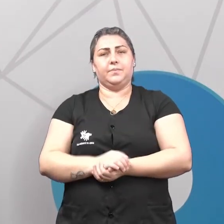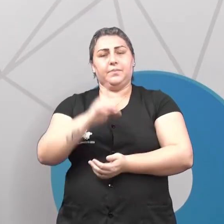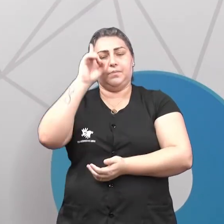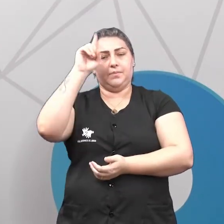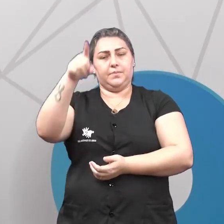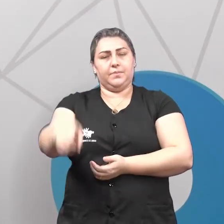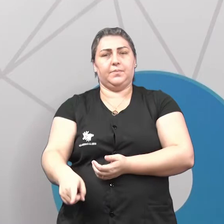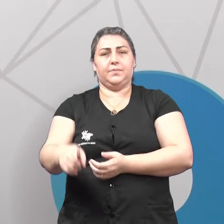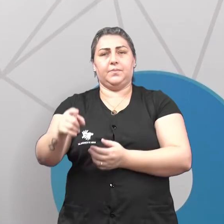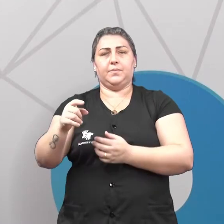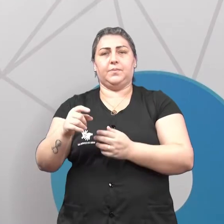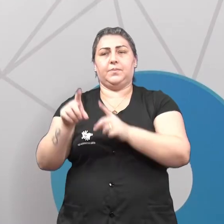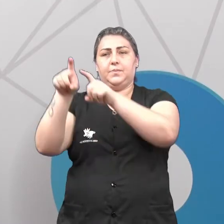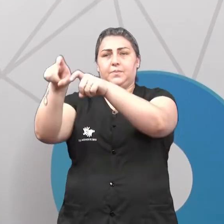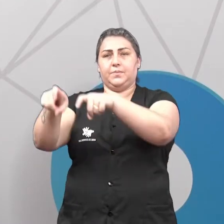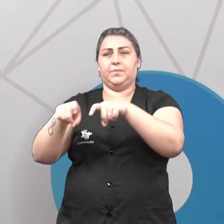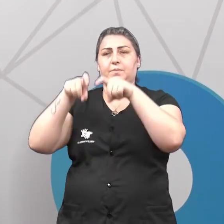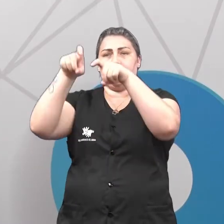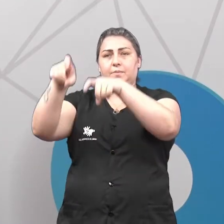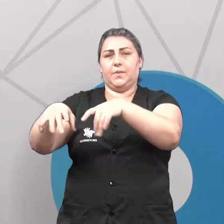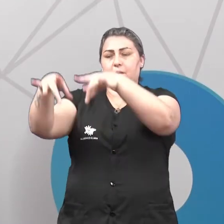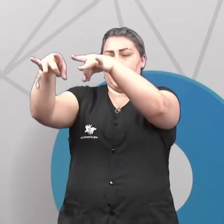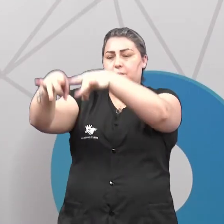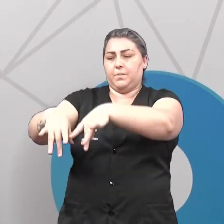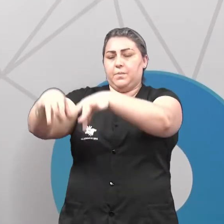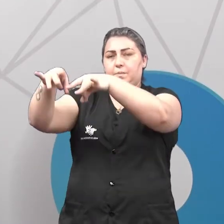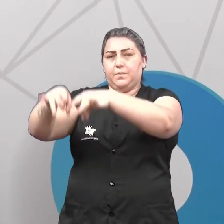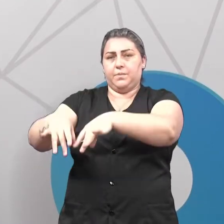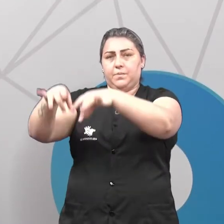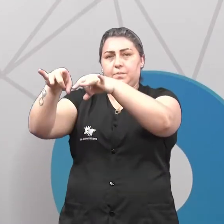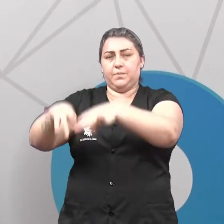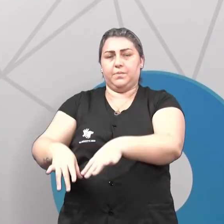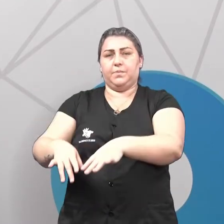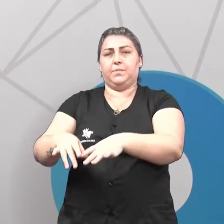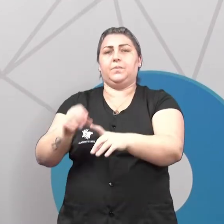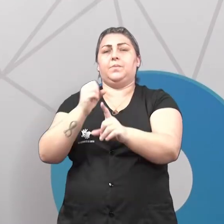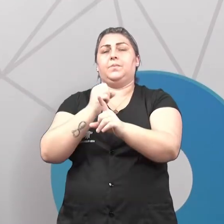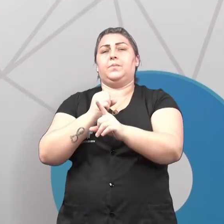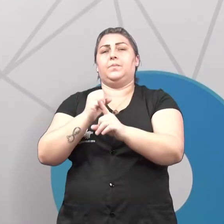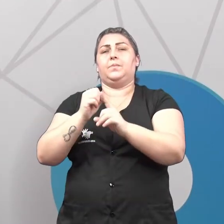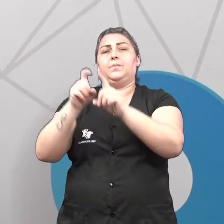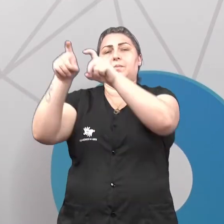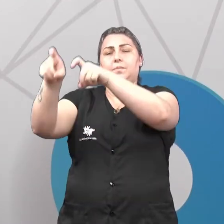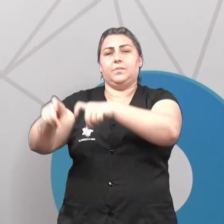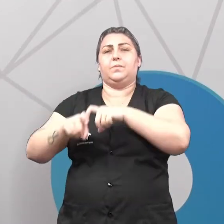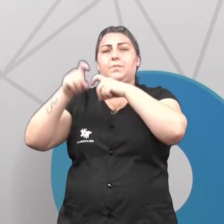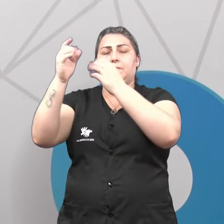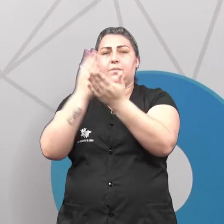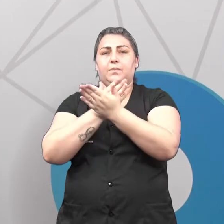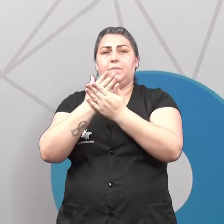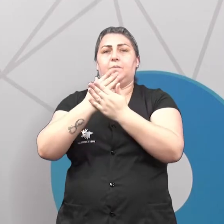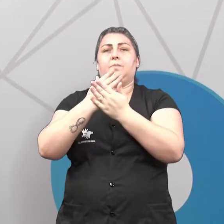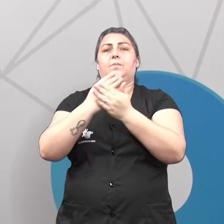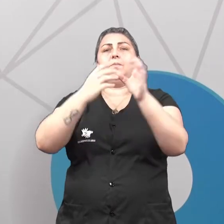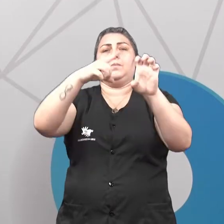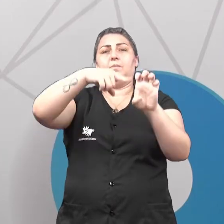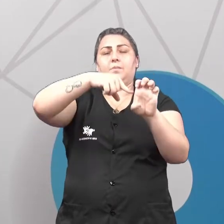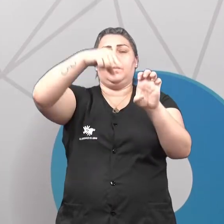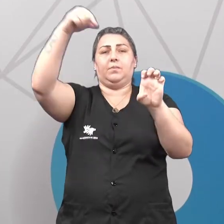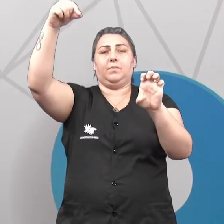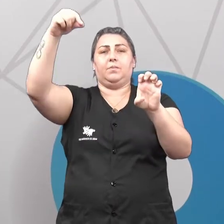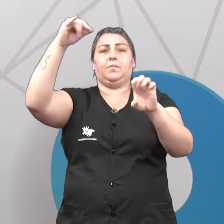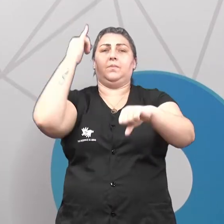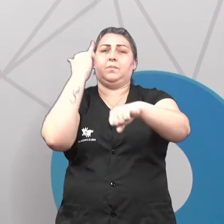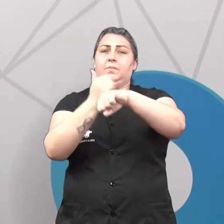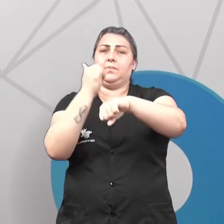de engenho, de fazenda de engenhos, abandonam, né, as suas fazendas e começam a empreender na mineração. Então,